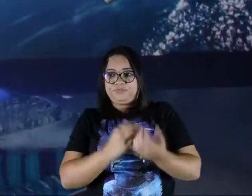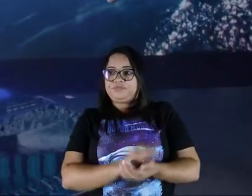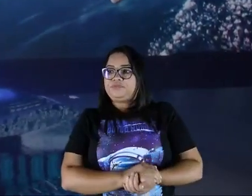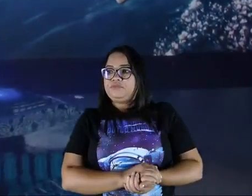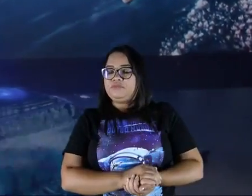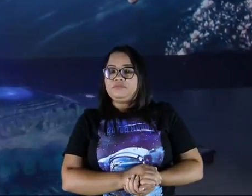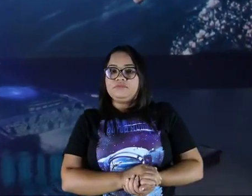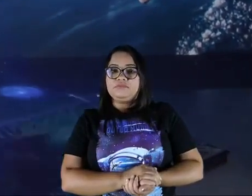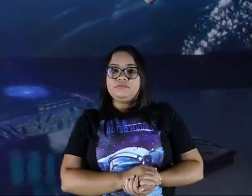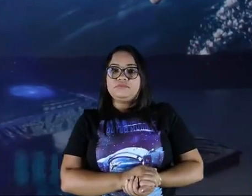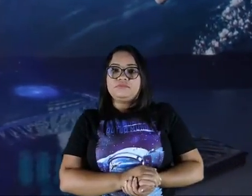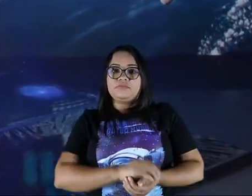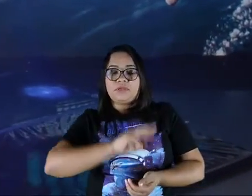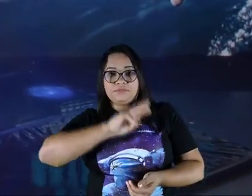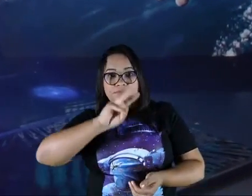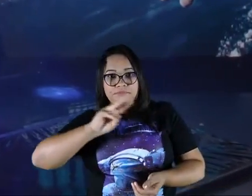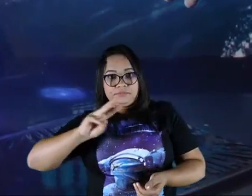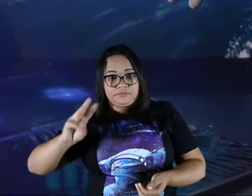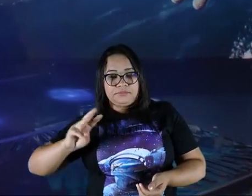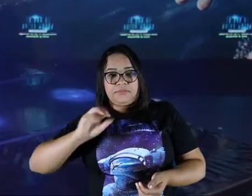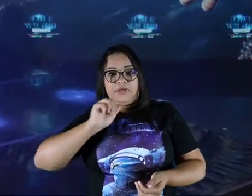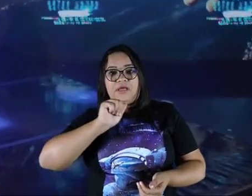só, no nosso site,